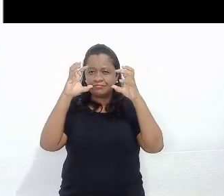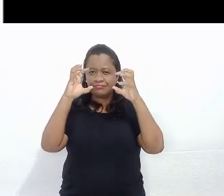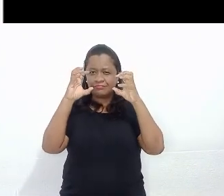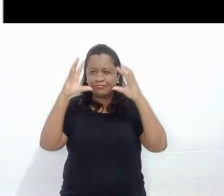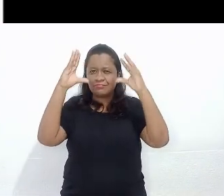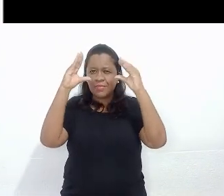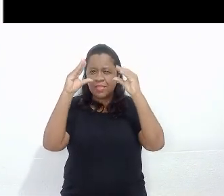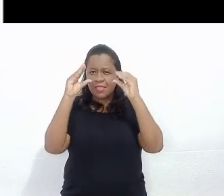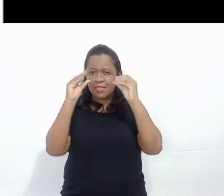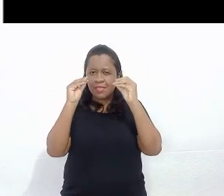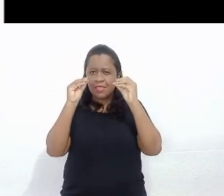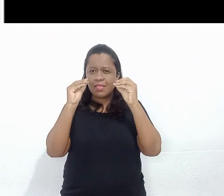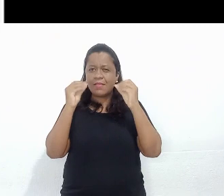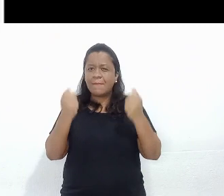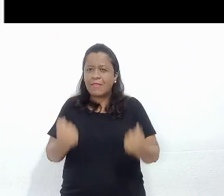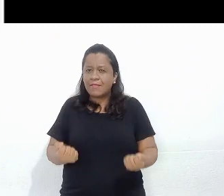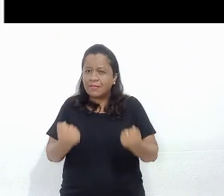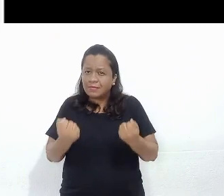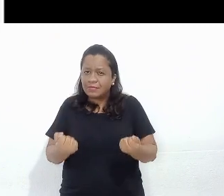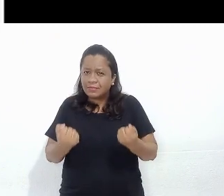um filme,